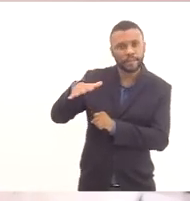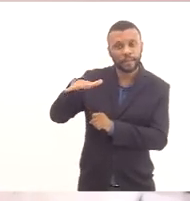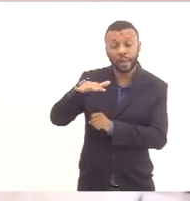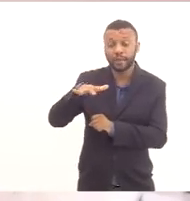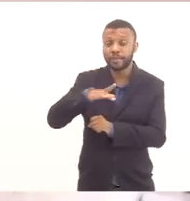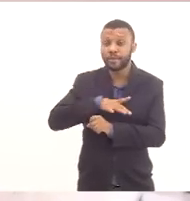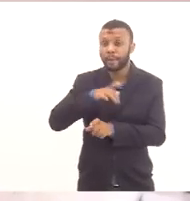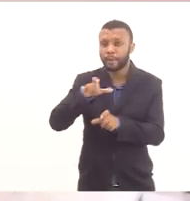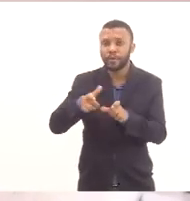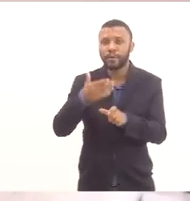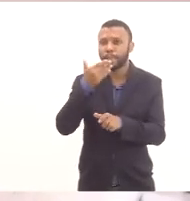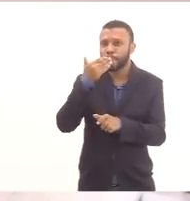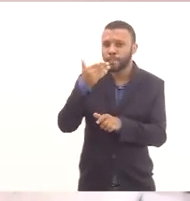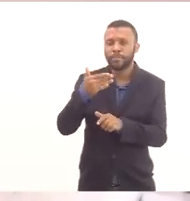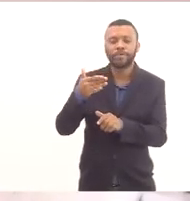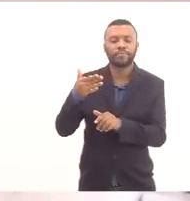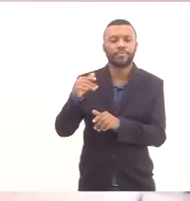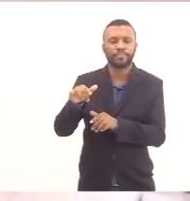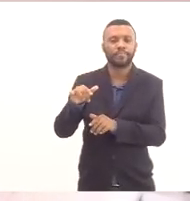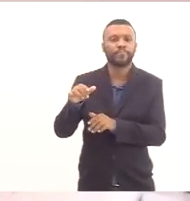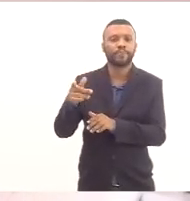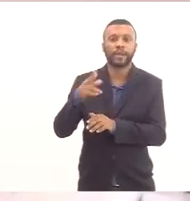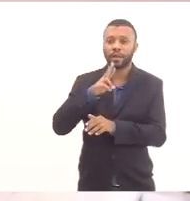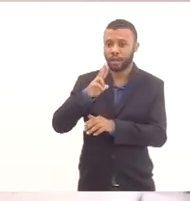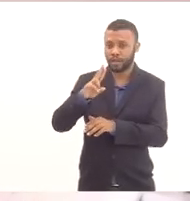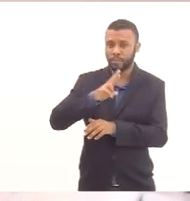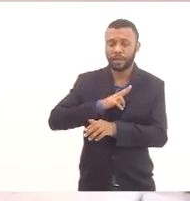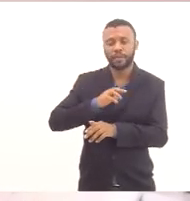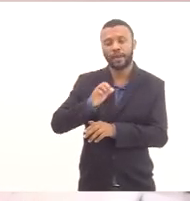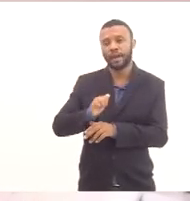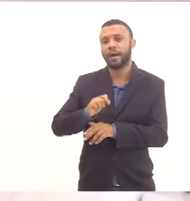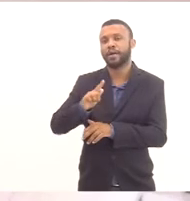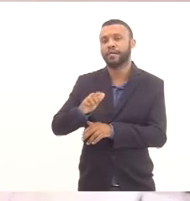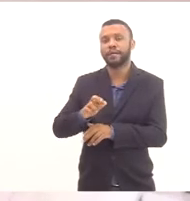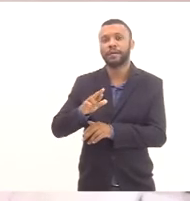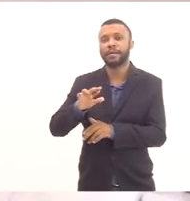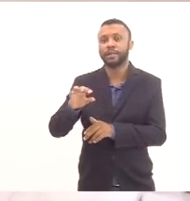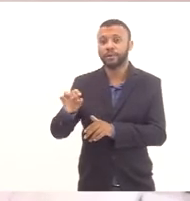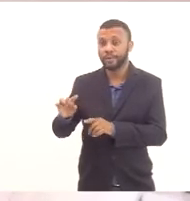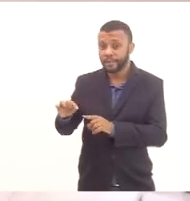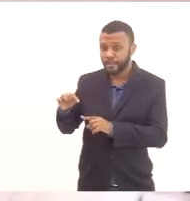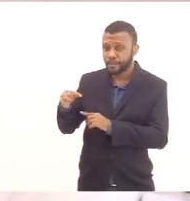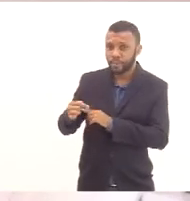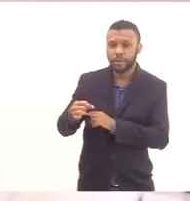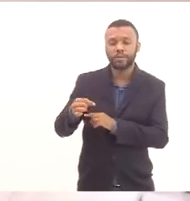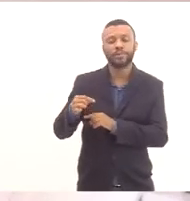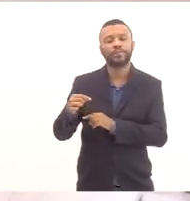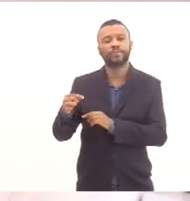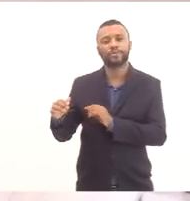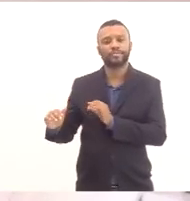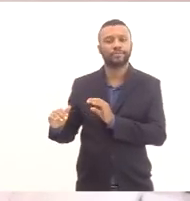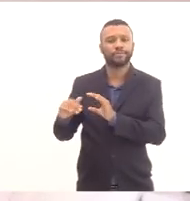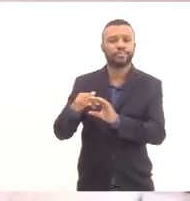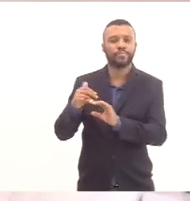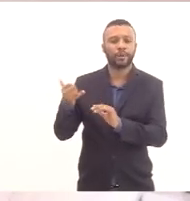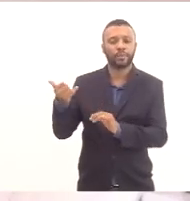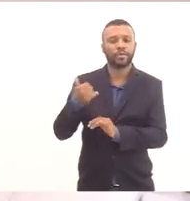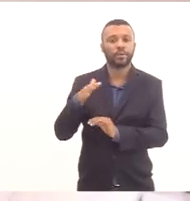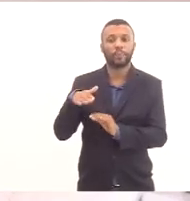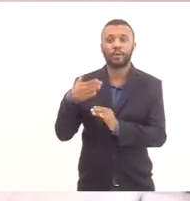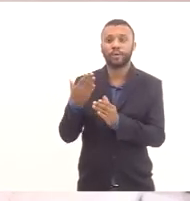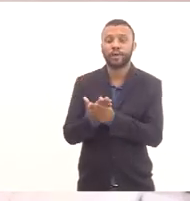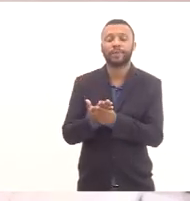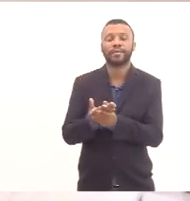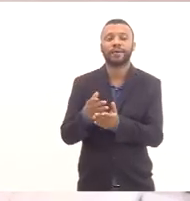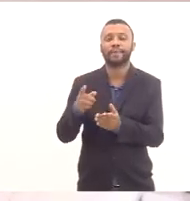protocolaram seus pedidos receberam resposta da e depois de um segundo momento receberam uma notícia de que o